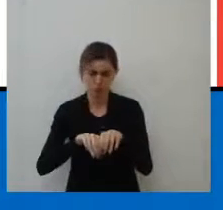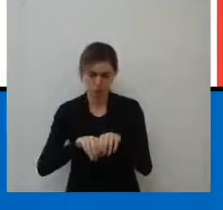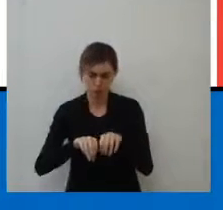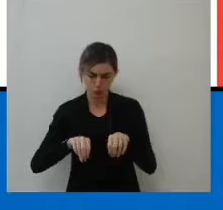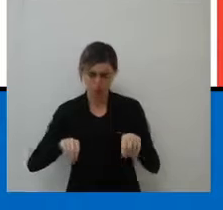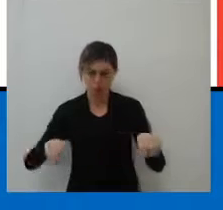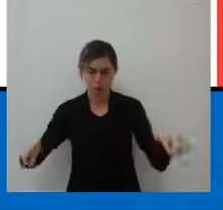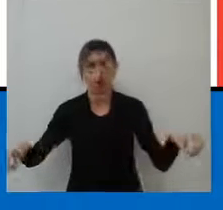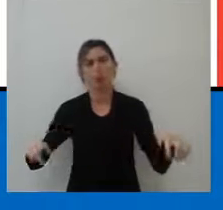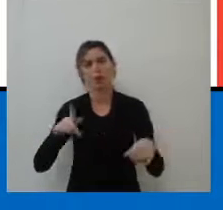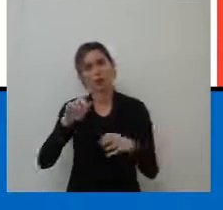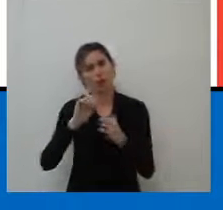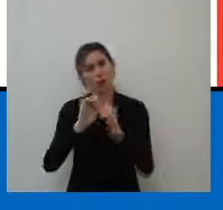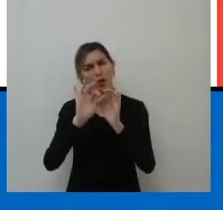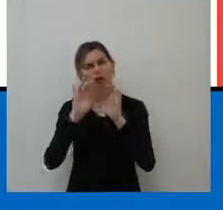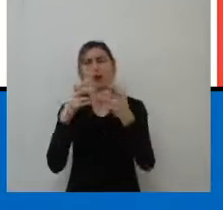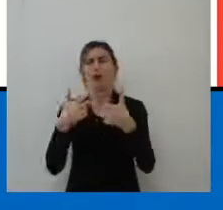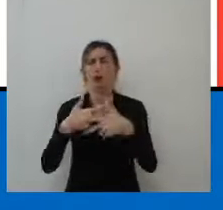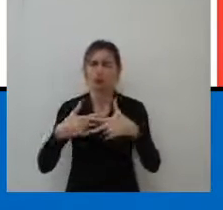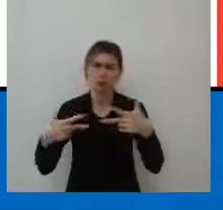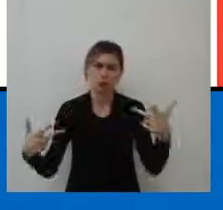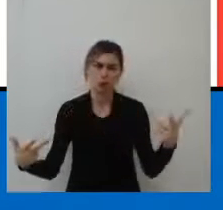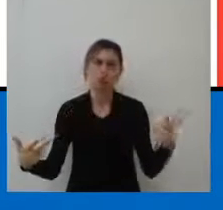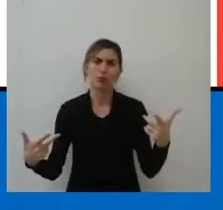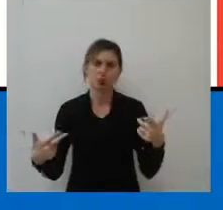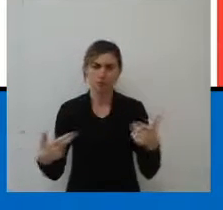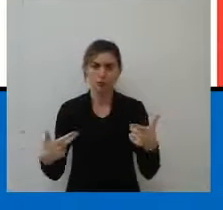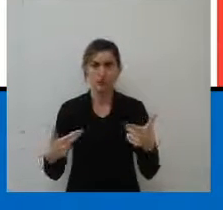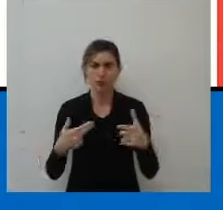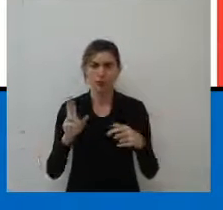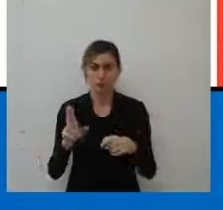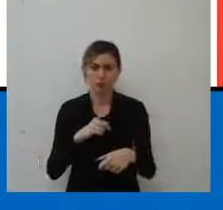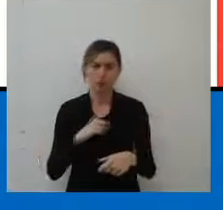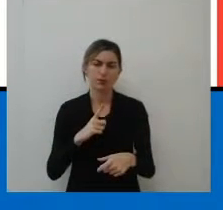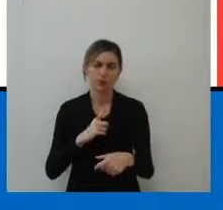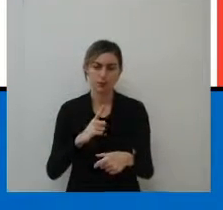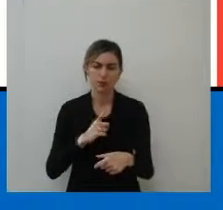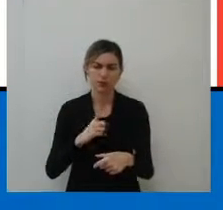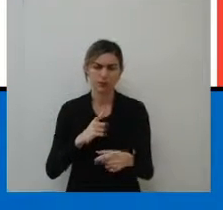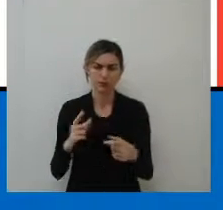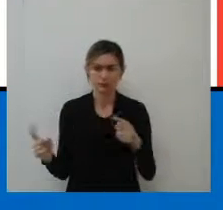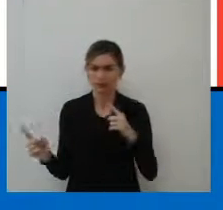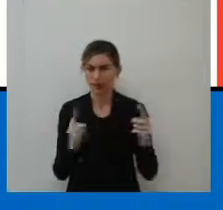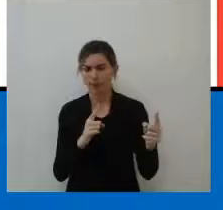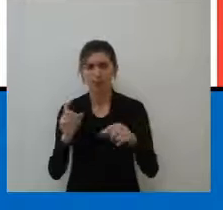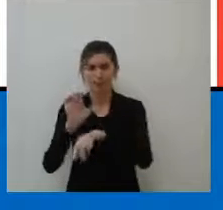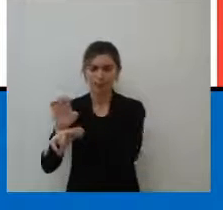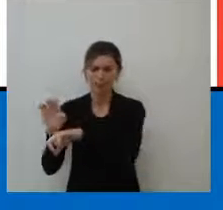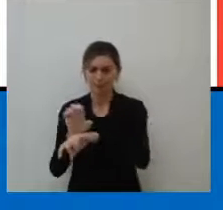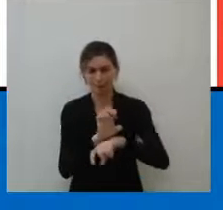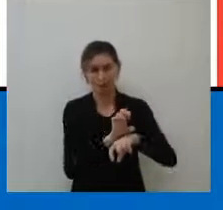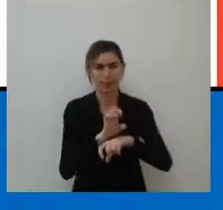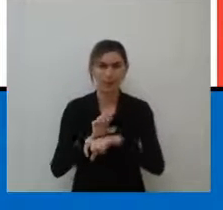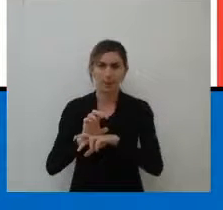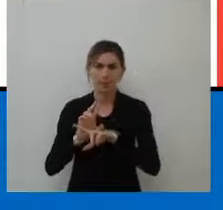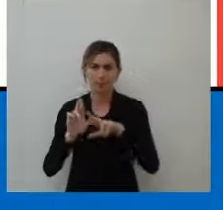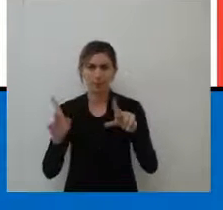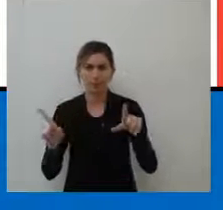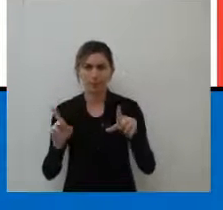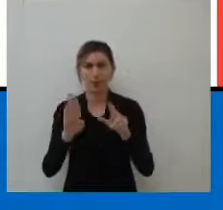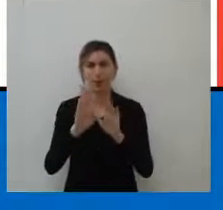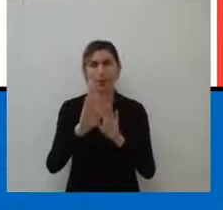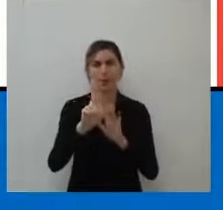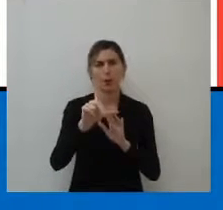dos gases, né, de um recurso que a gente vai ter entre estados diferentes, tá? No caso